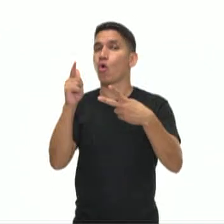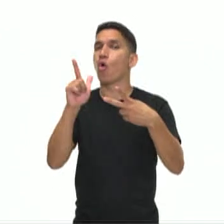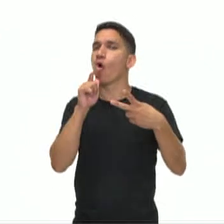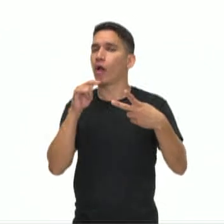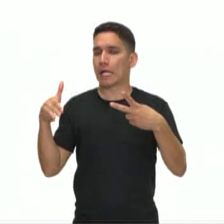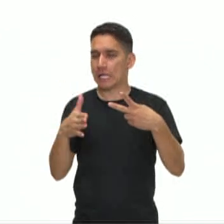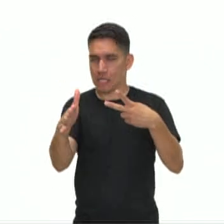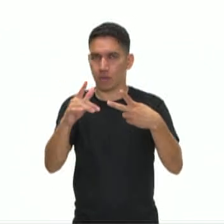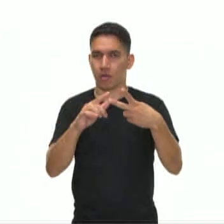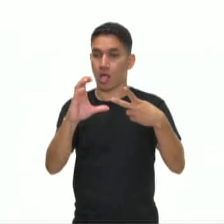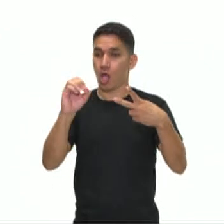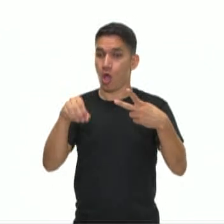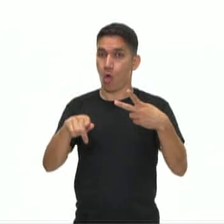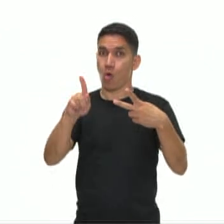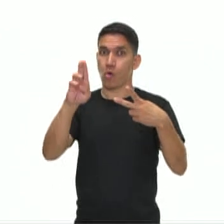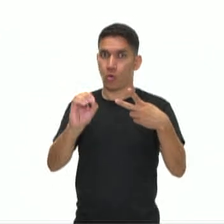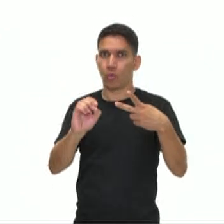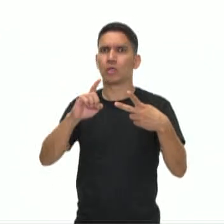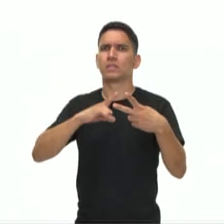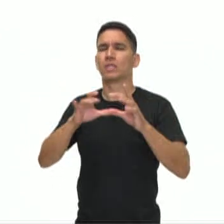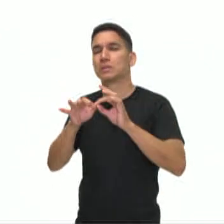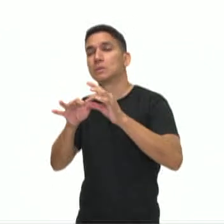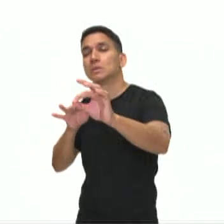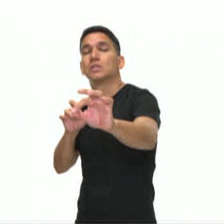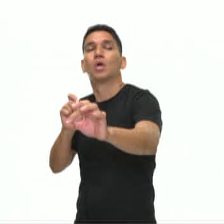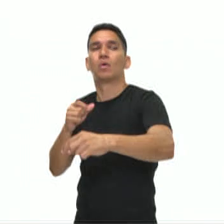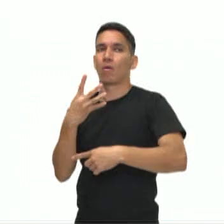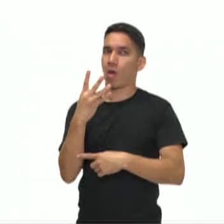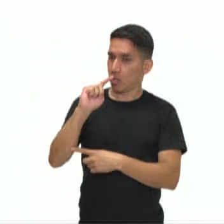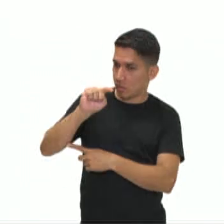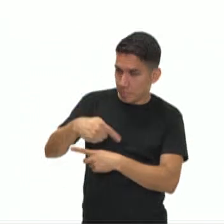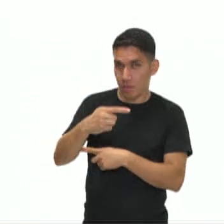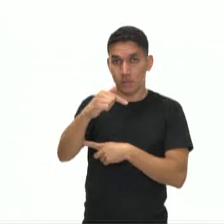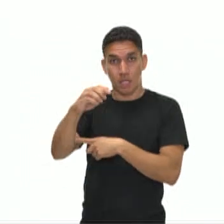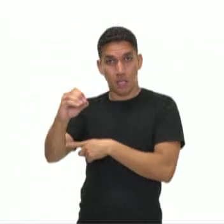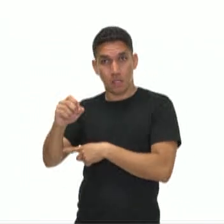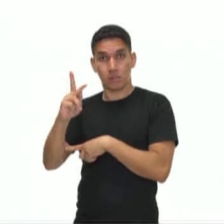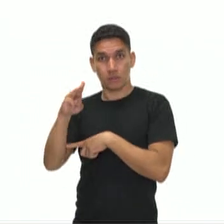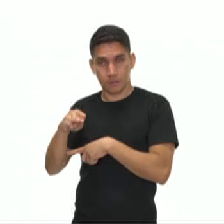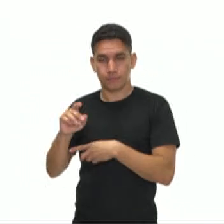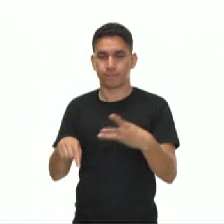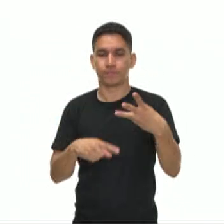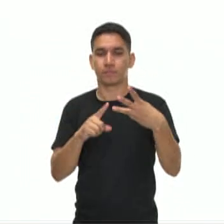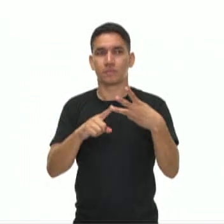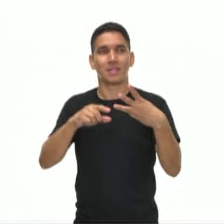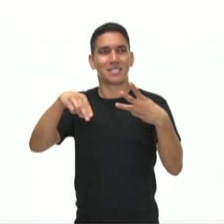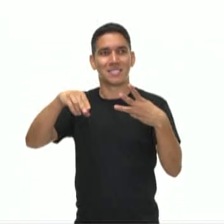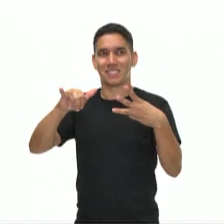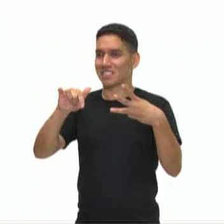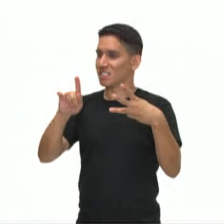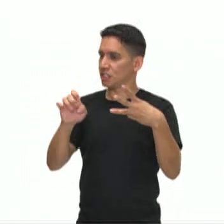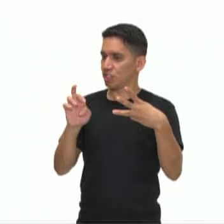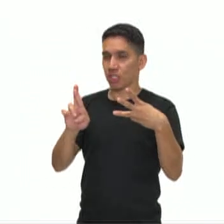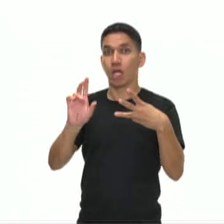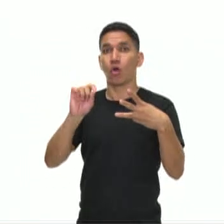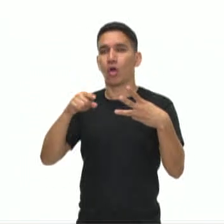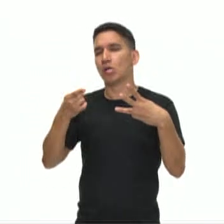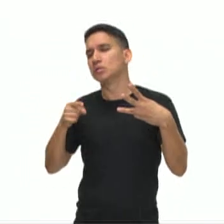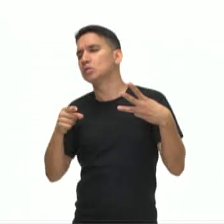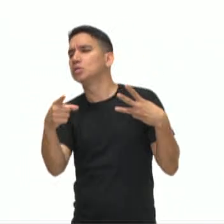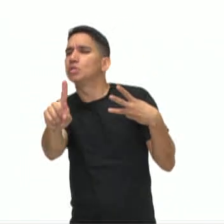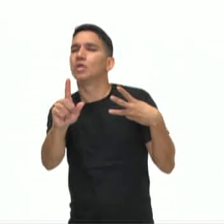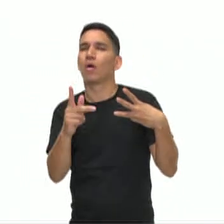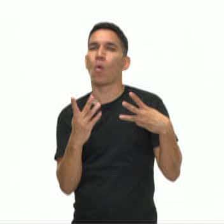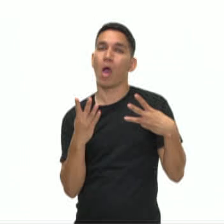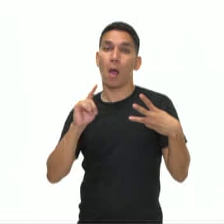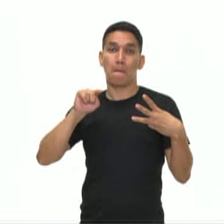de grande importância, com extensão total de 4.700 quilômetros. O Níger, com